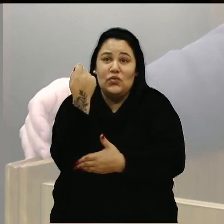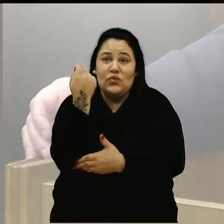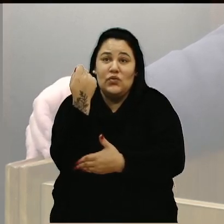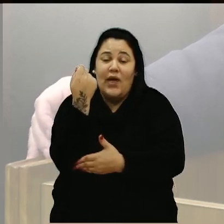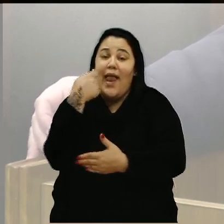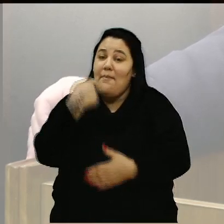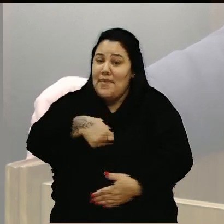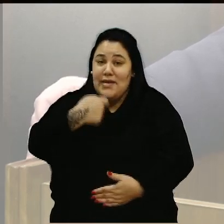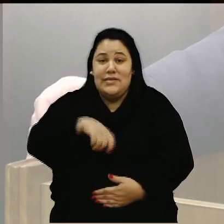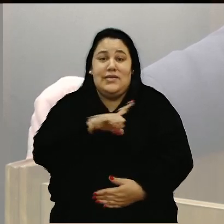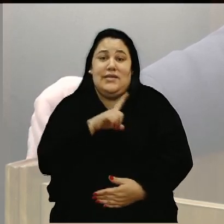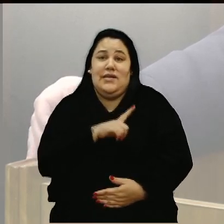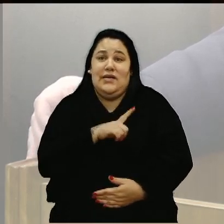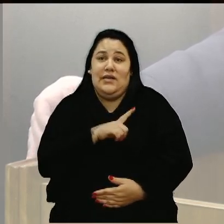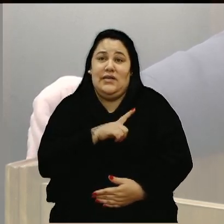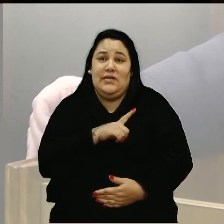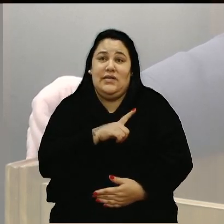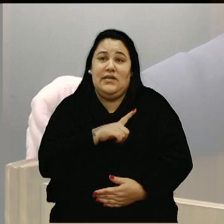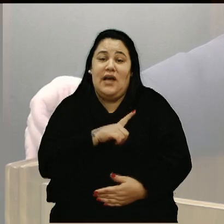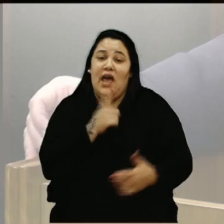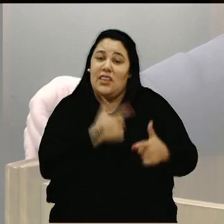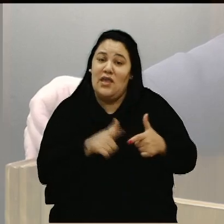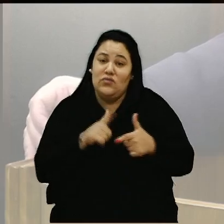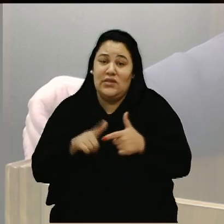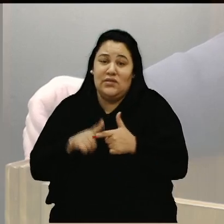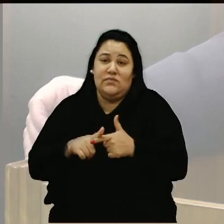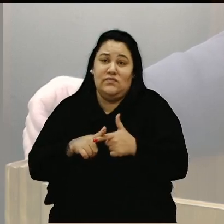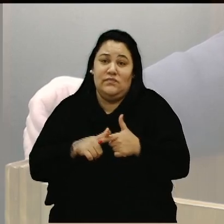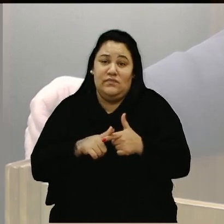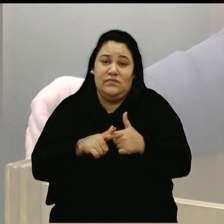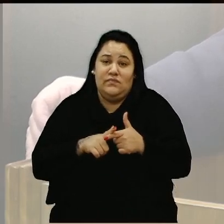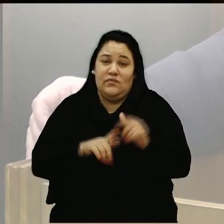cima dessa renegociação que...